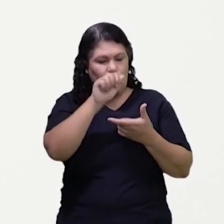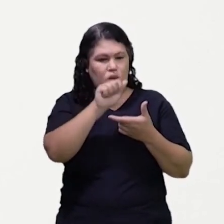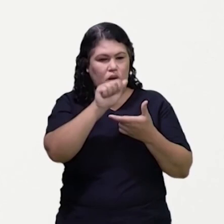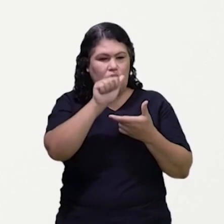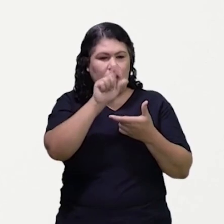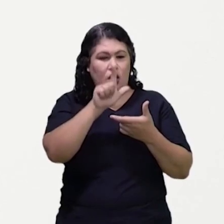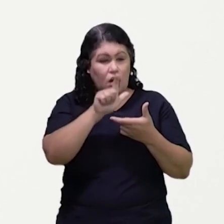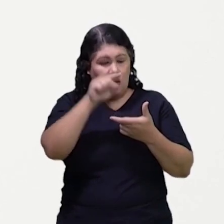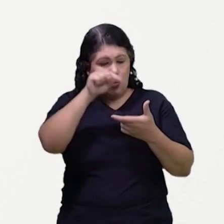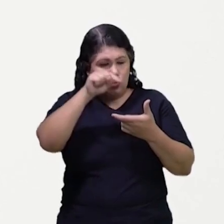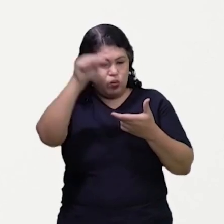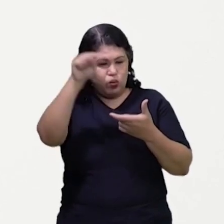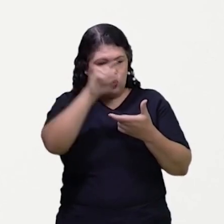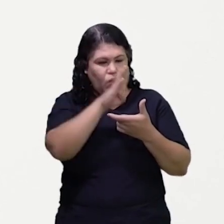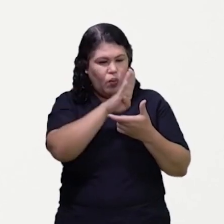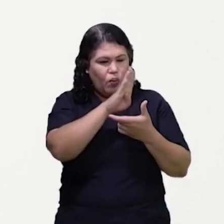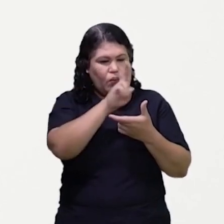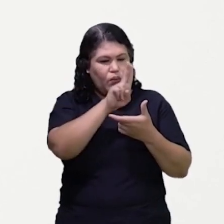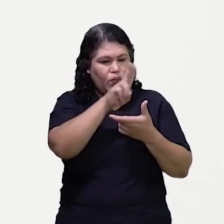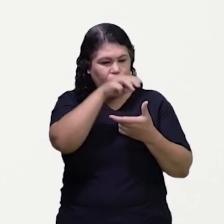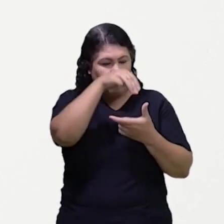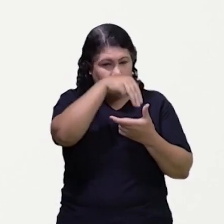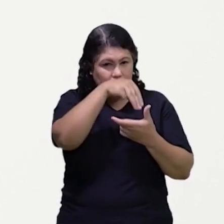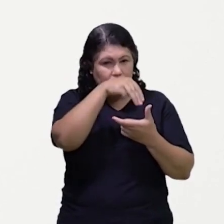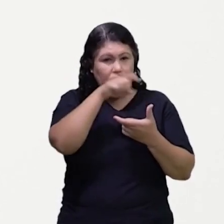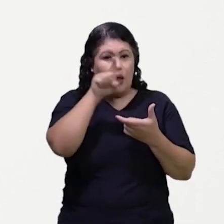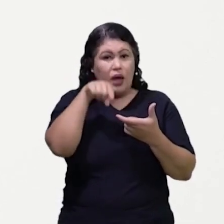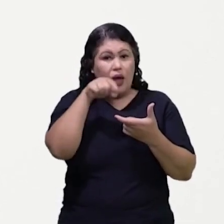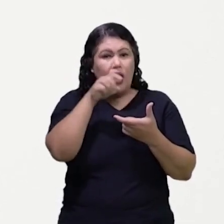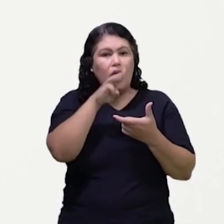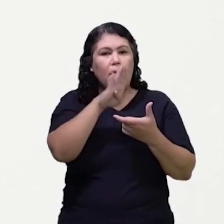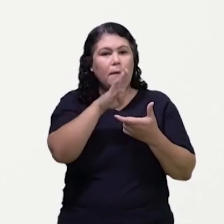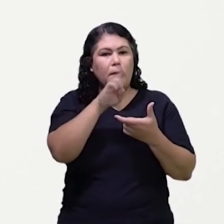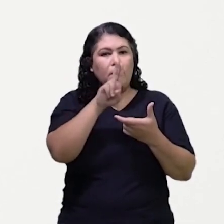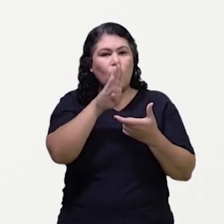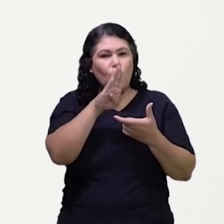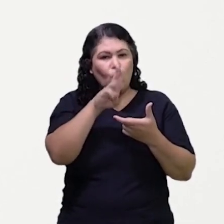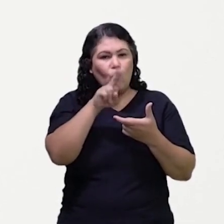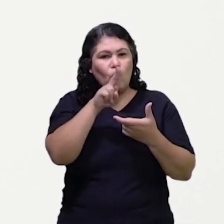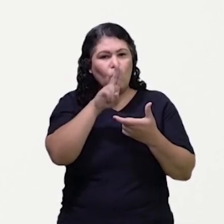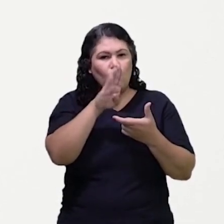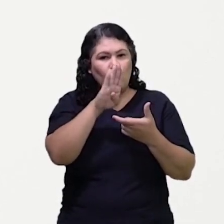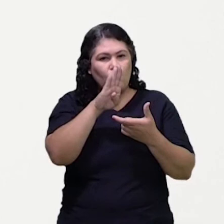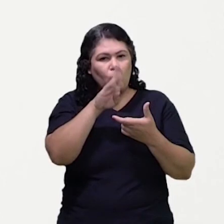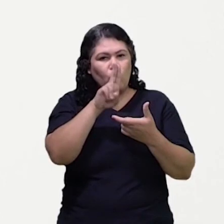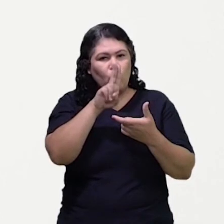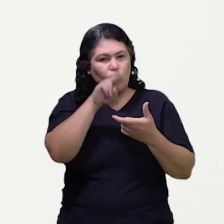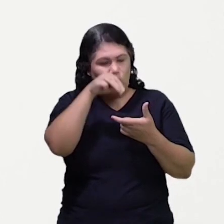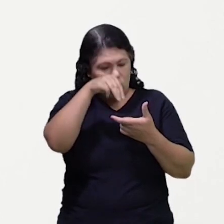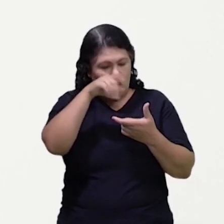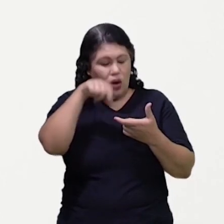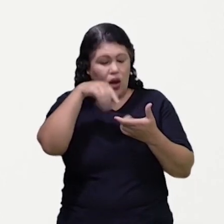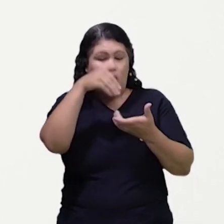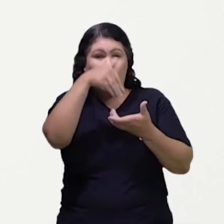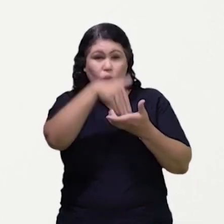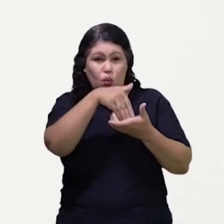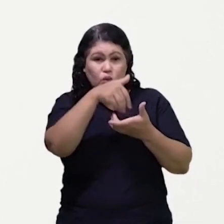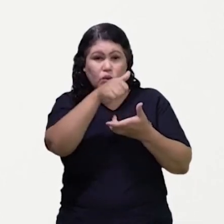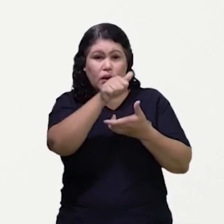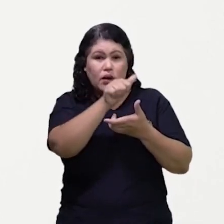Álbum. Essa aqui é a última e essa aqui é a penúltima. E eu estou falando de